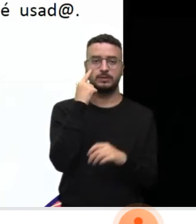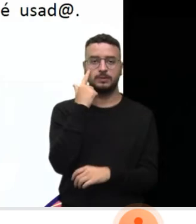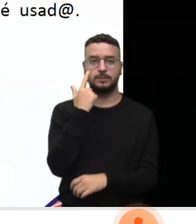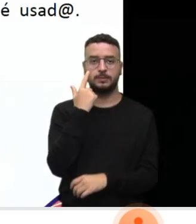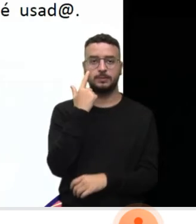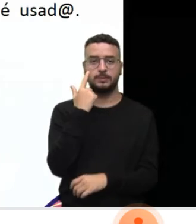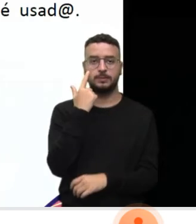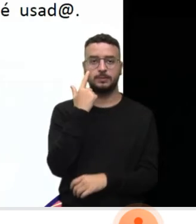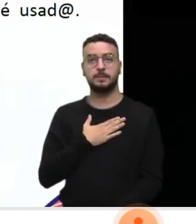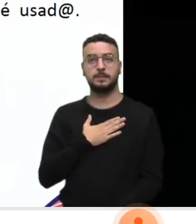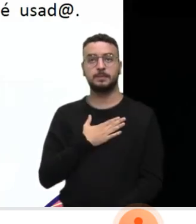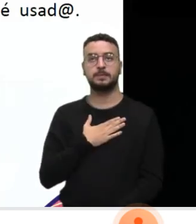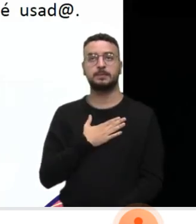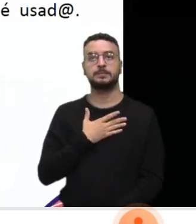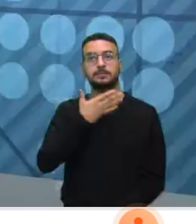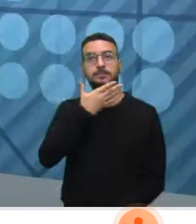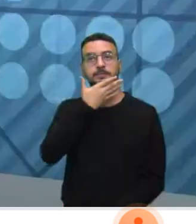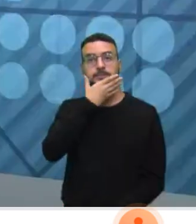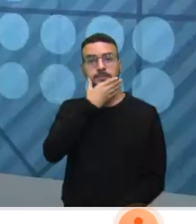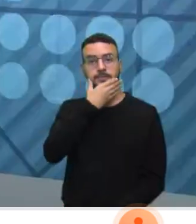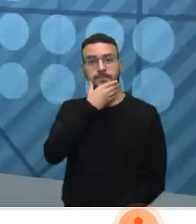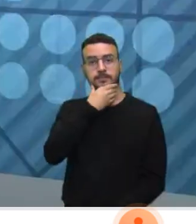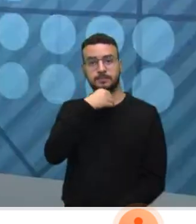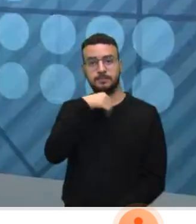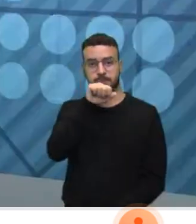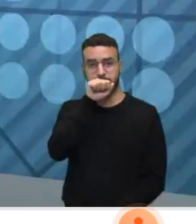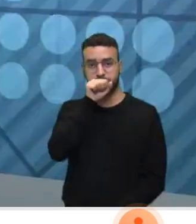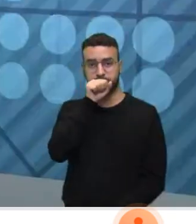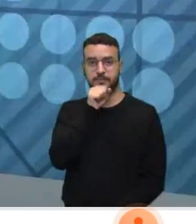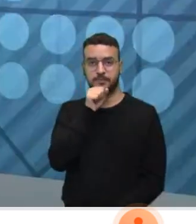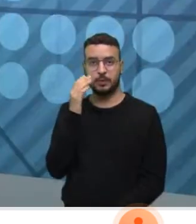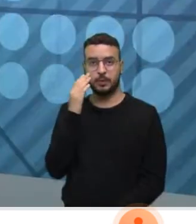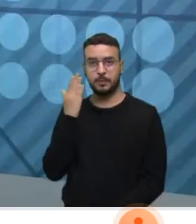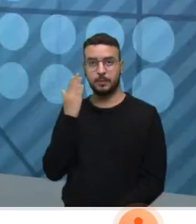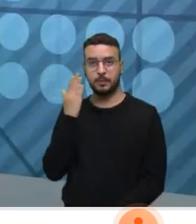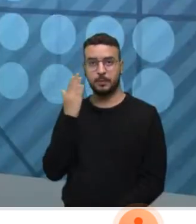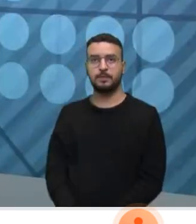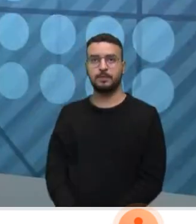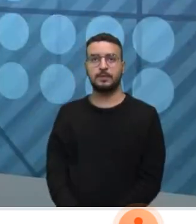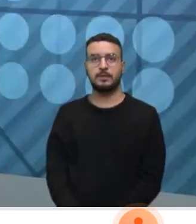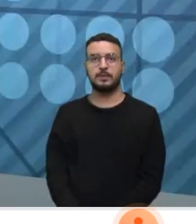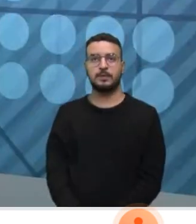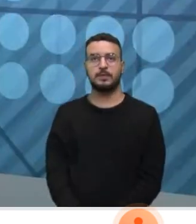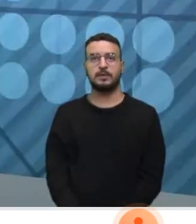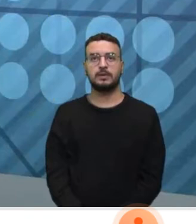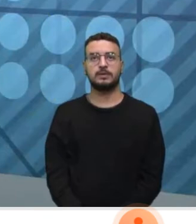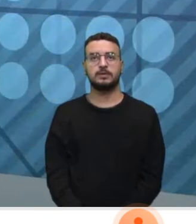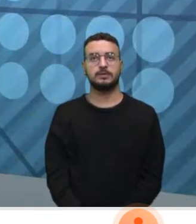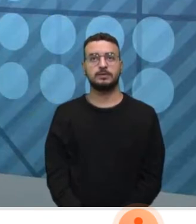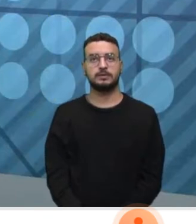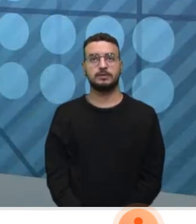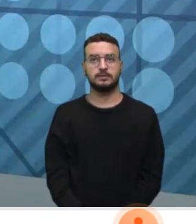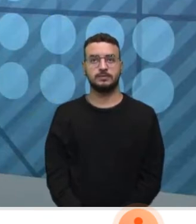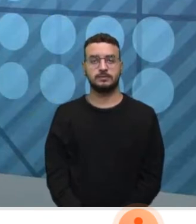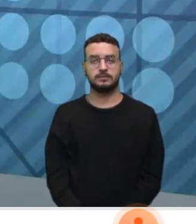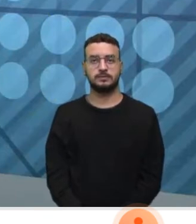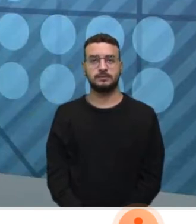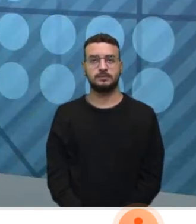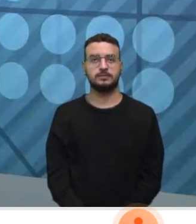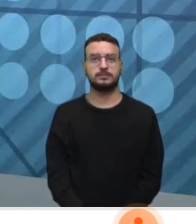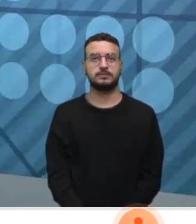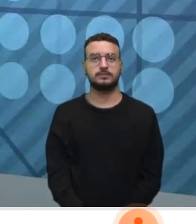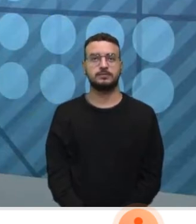velho e esse carro é usado. Então, meu pai velho, essa